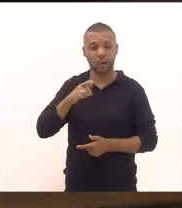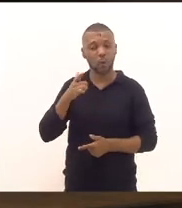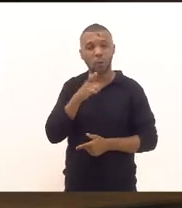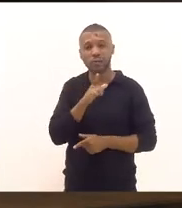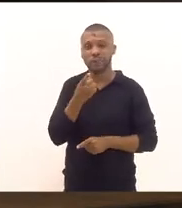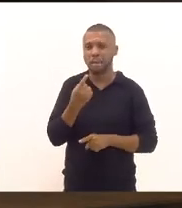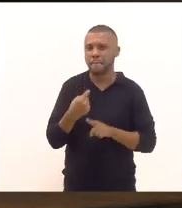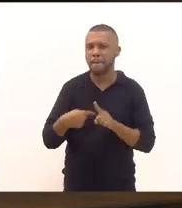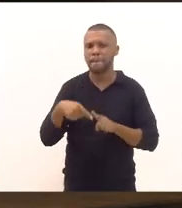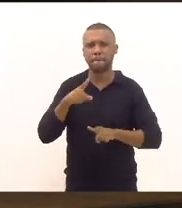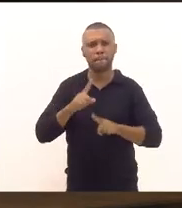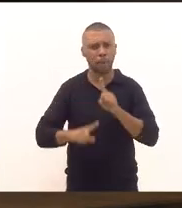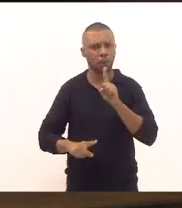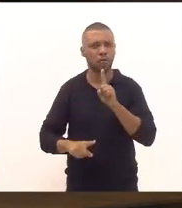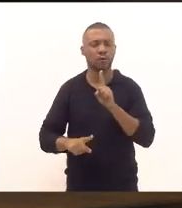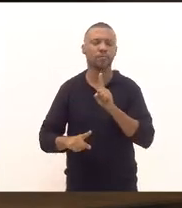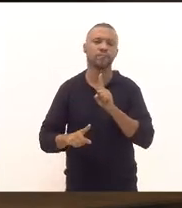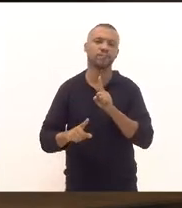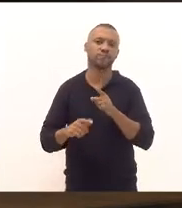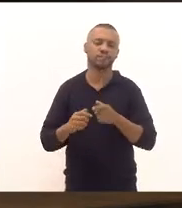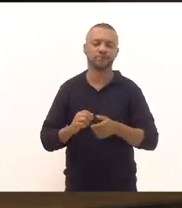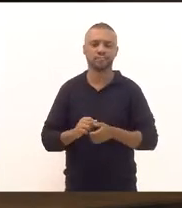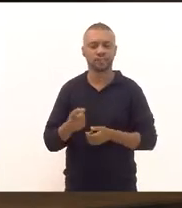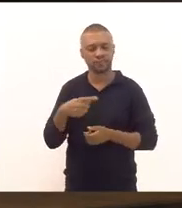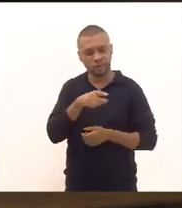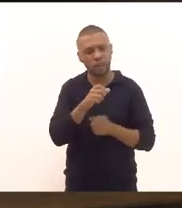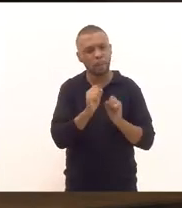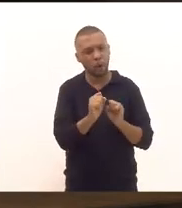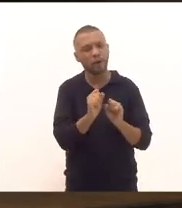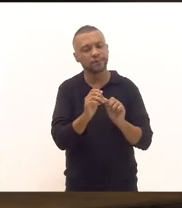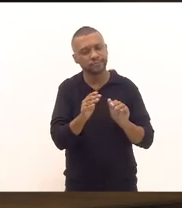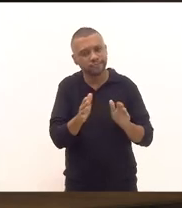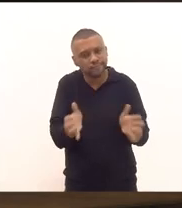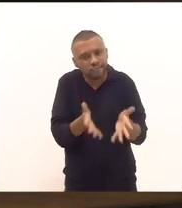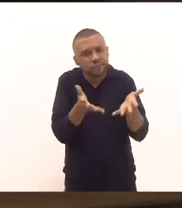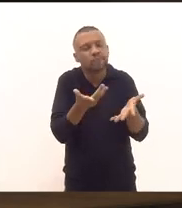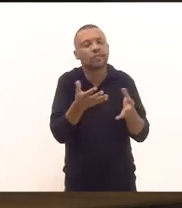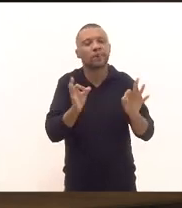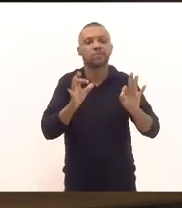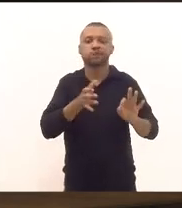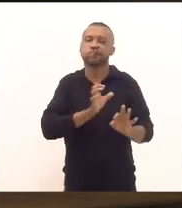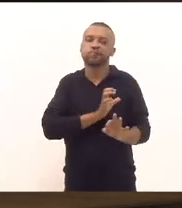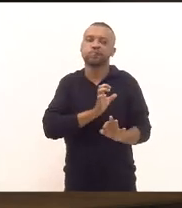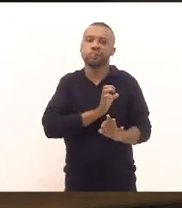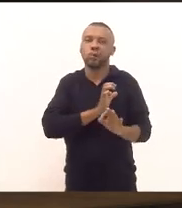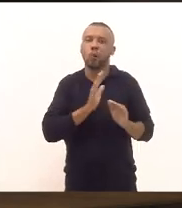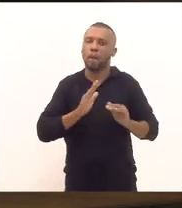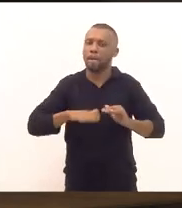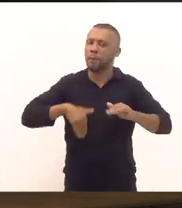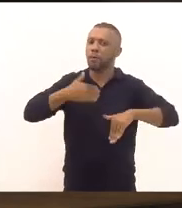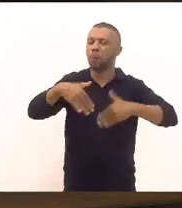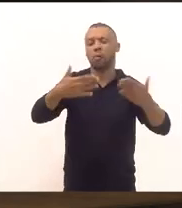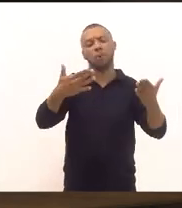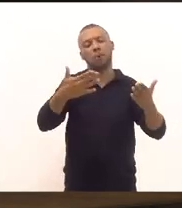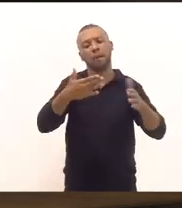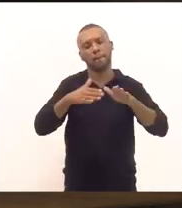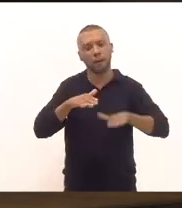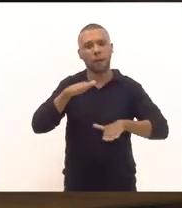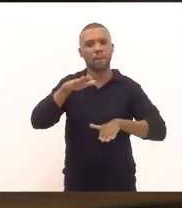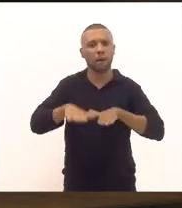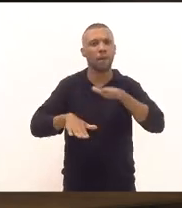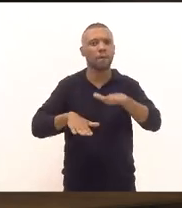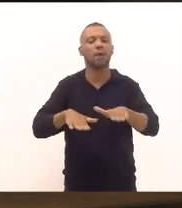é é que você pode sim ser bem sucedido caminhar